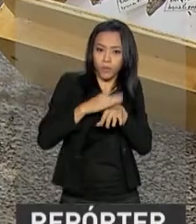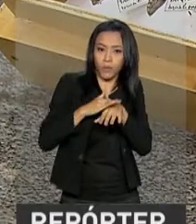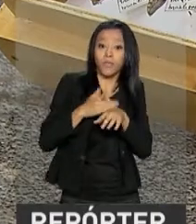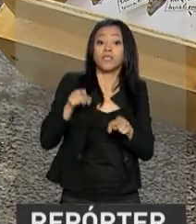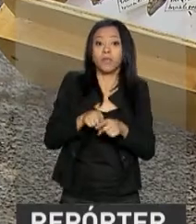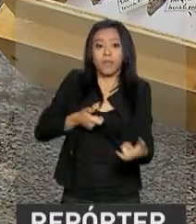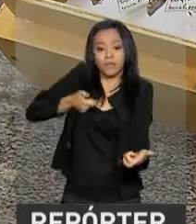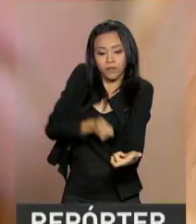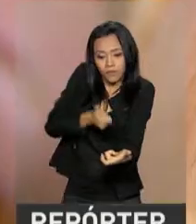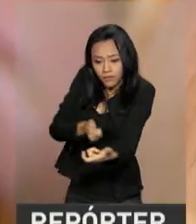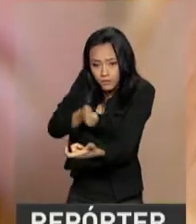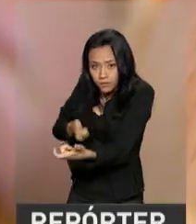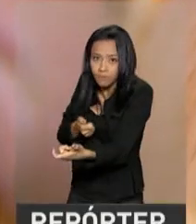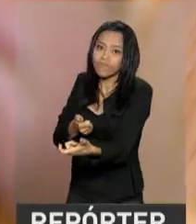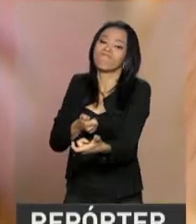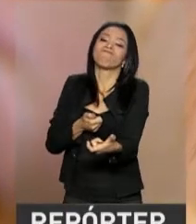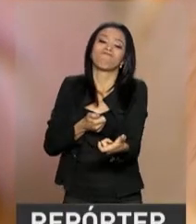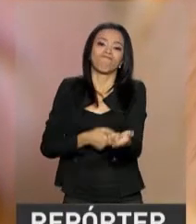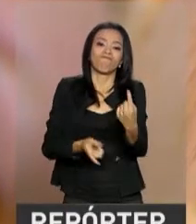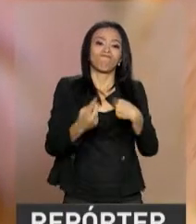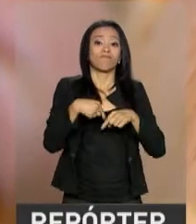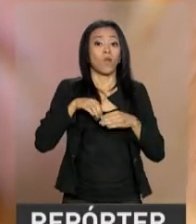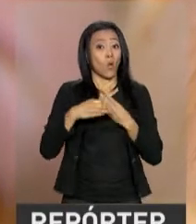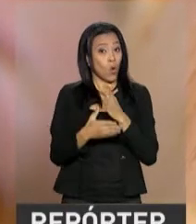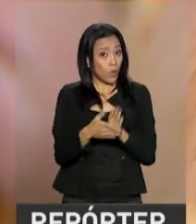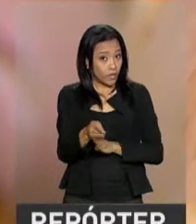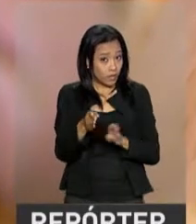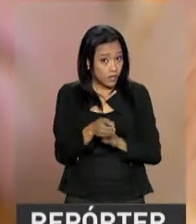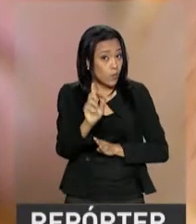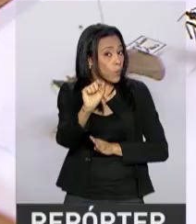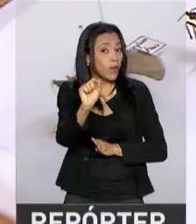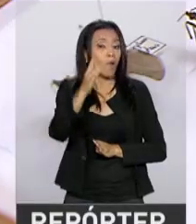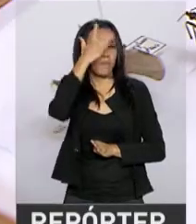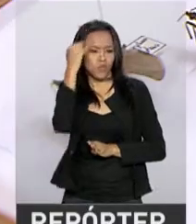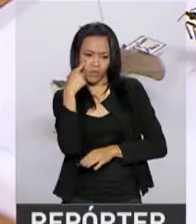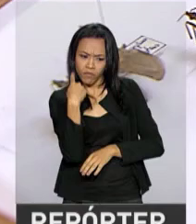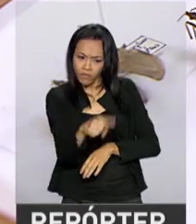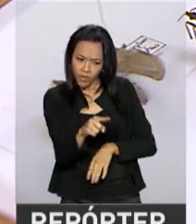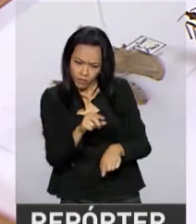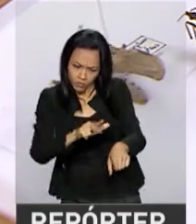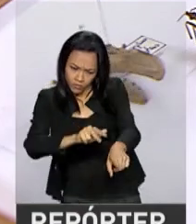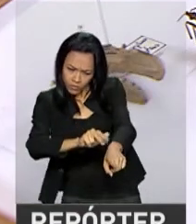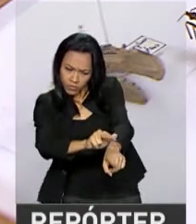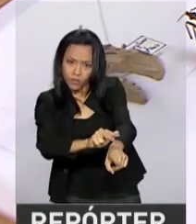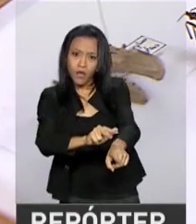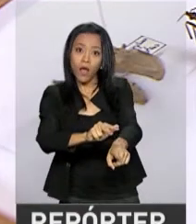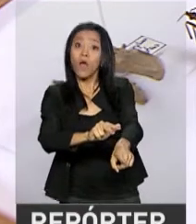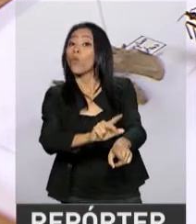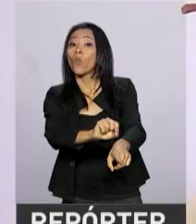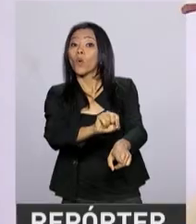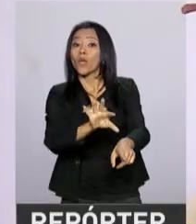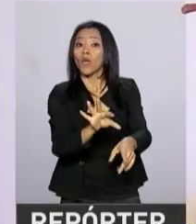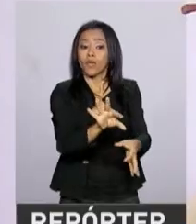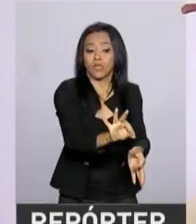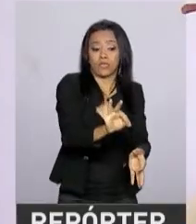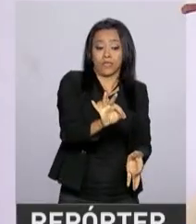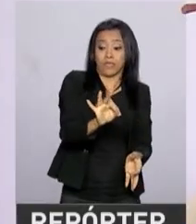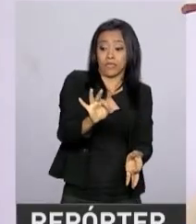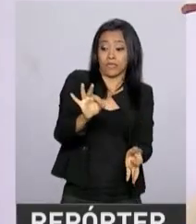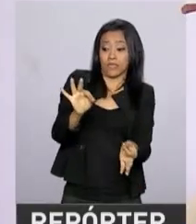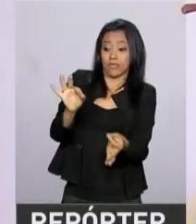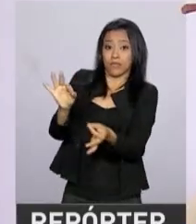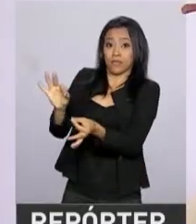para eliminar o barbeiro a recomendação é que as pessoas que encontrarem um inseto suspeito um caminho para uma unidade de saúde